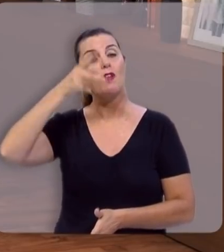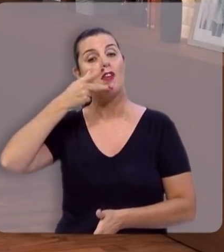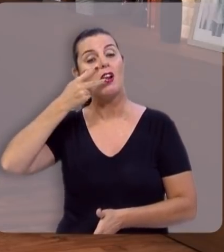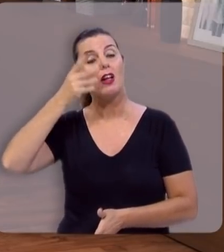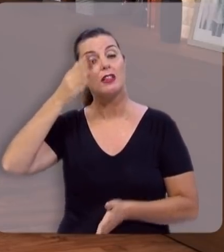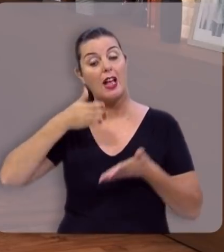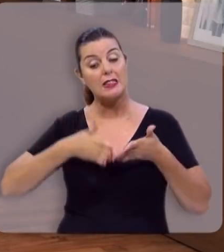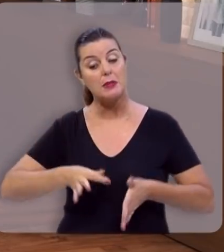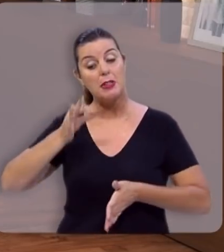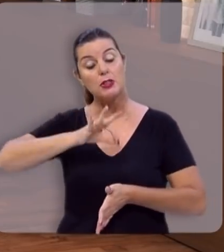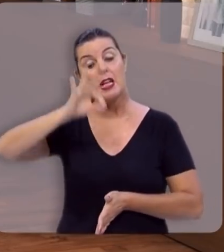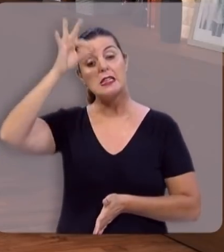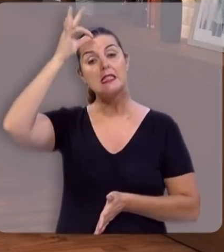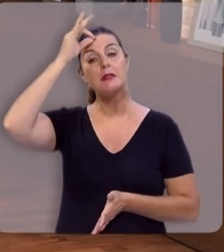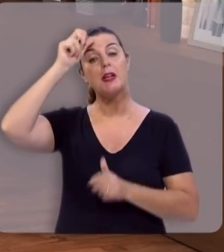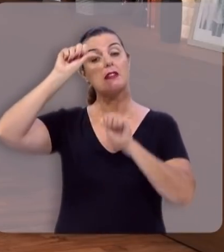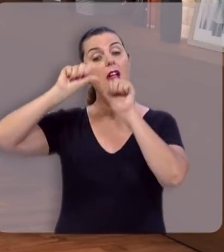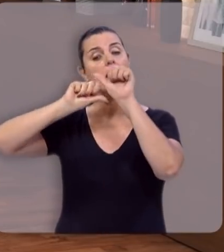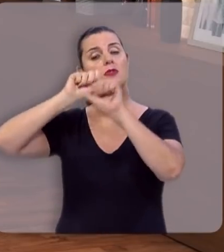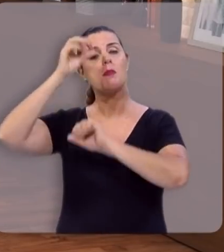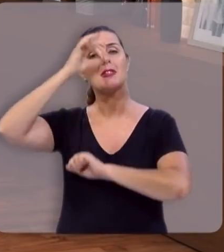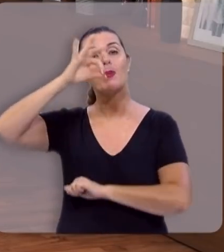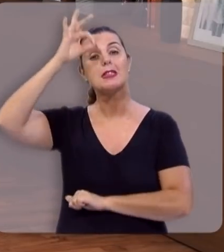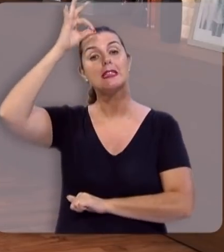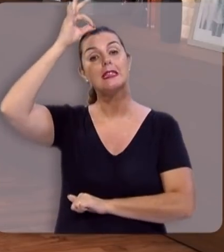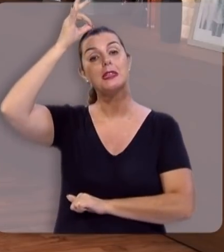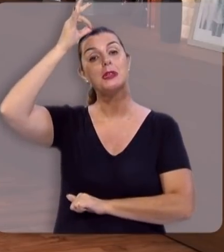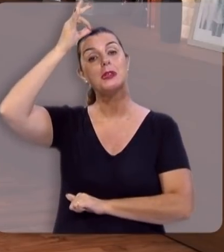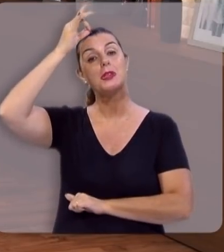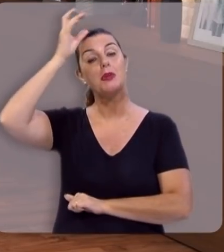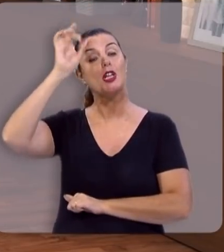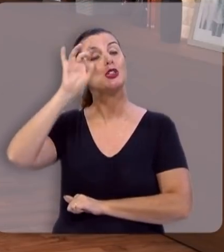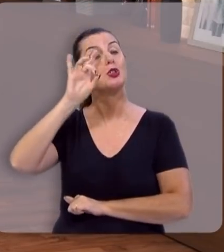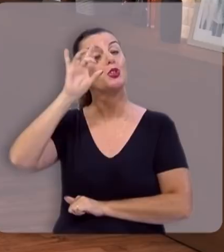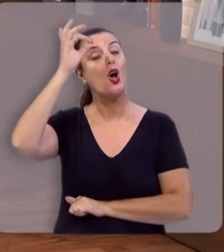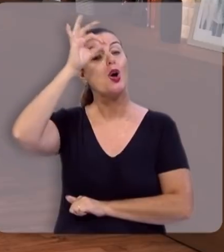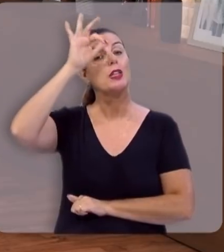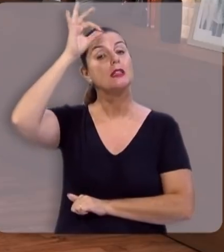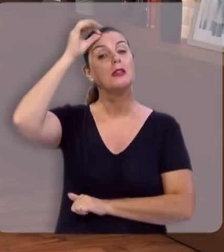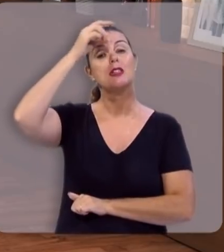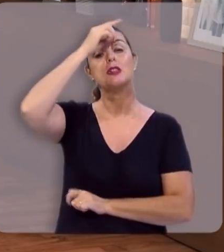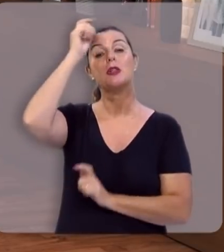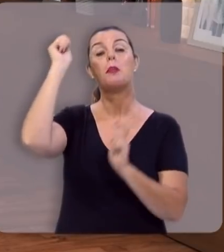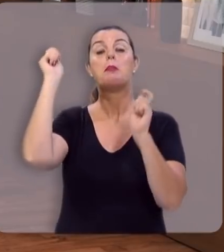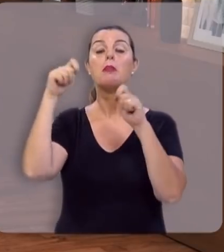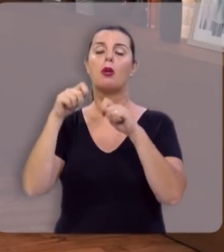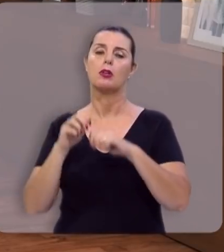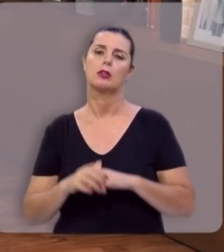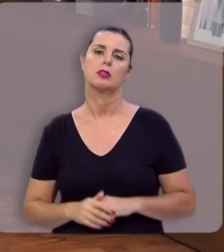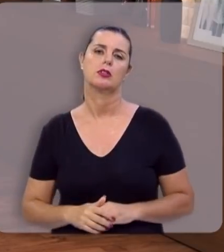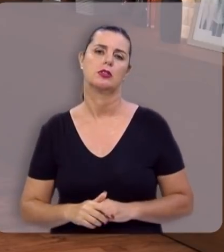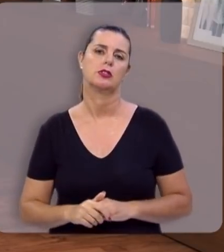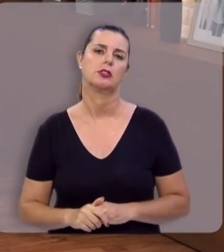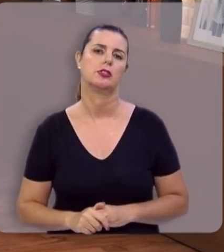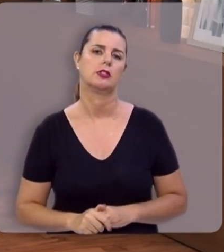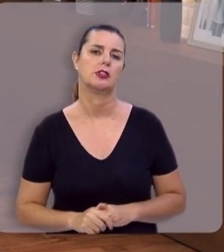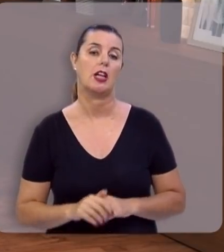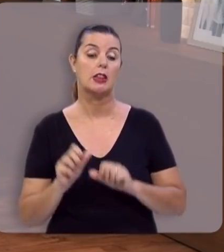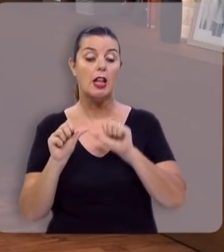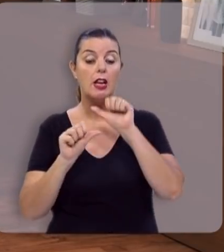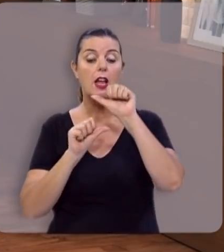falando de uma transformação que só o Espírito Santo opera. É aquela